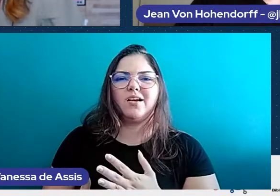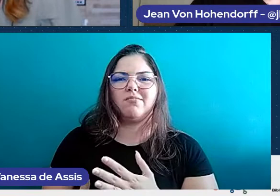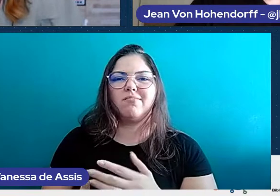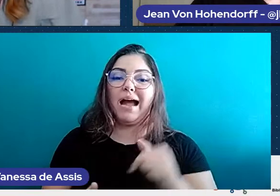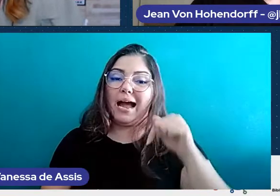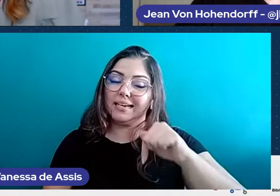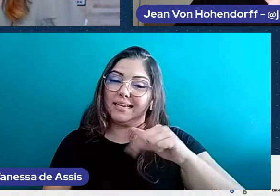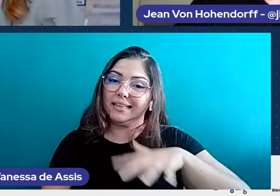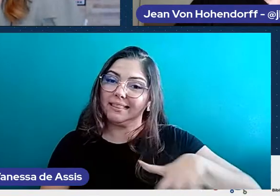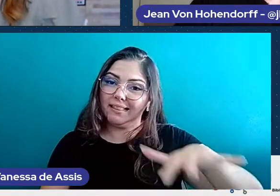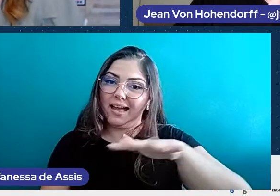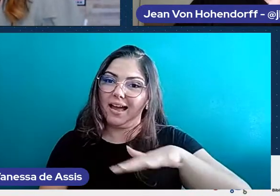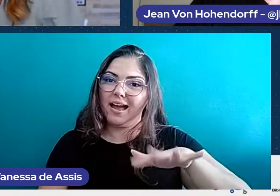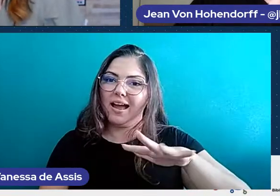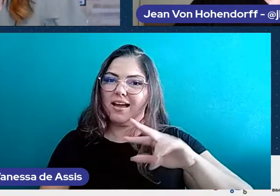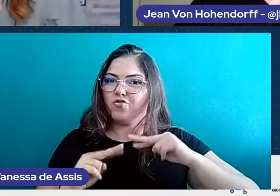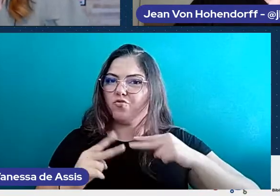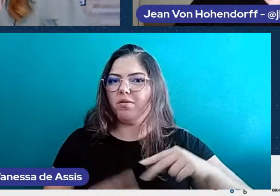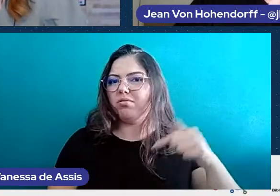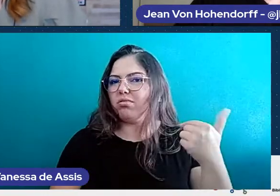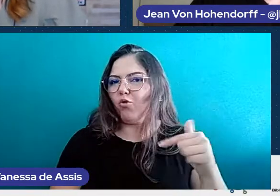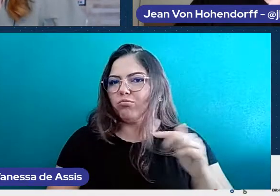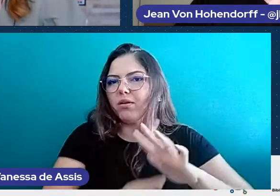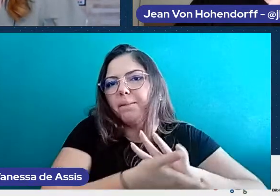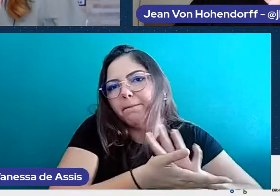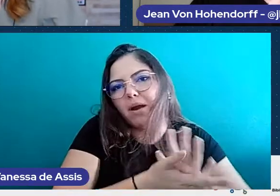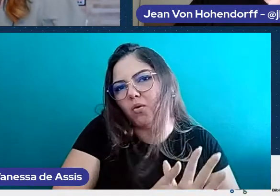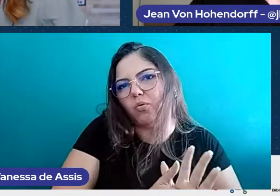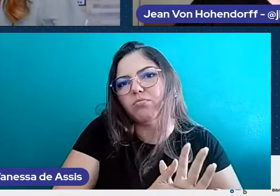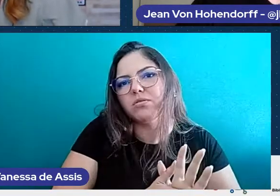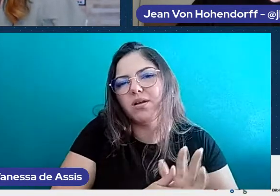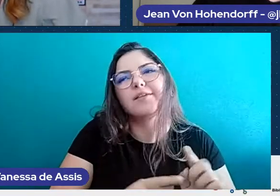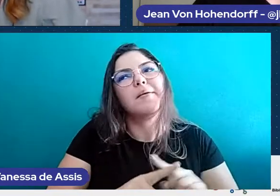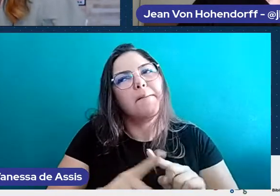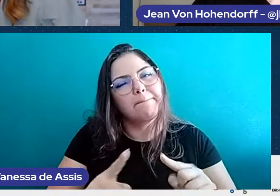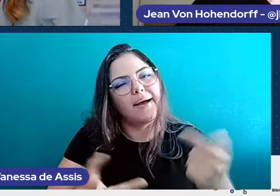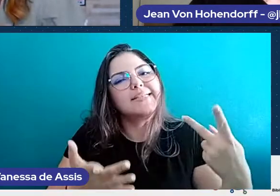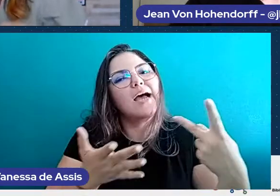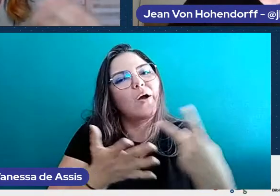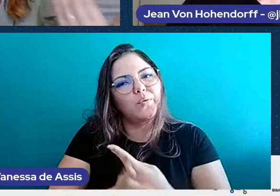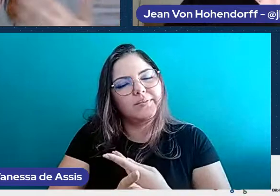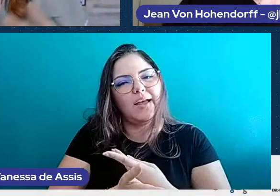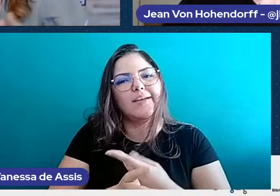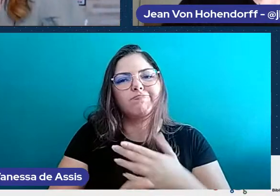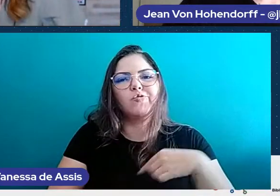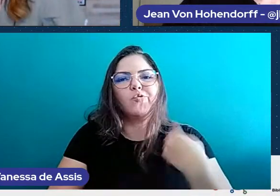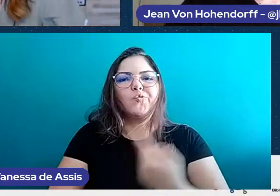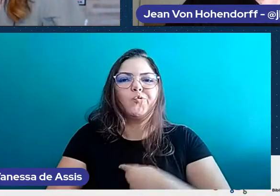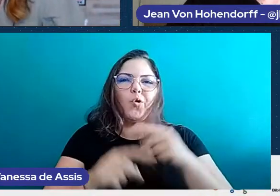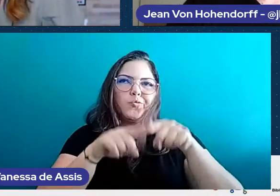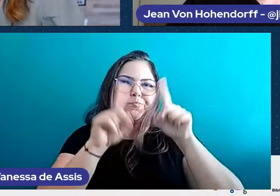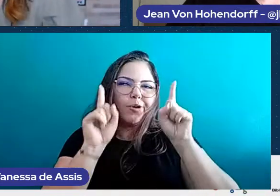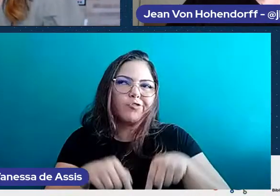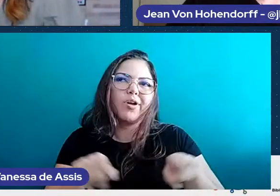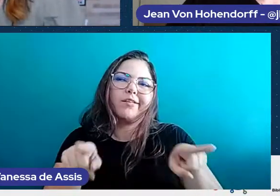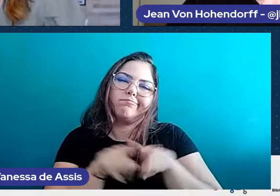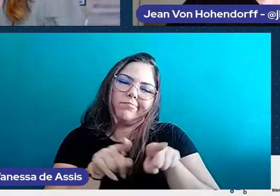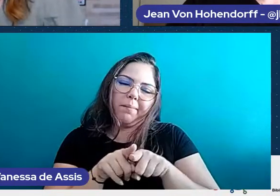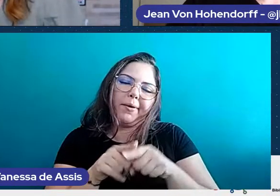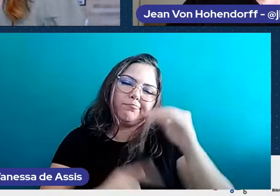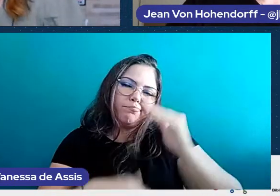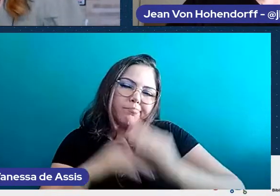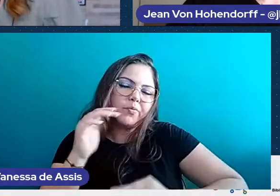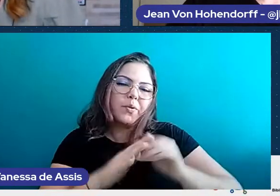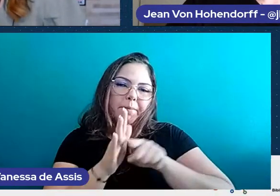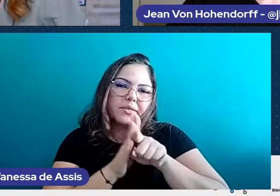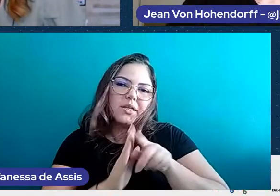preconceito científico, infelizmente é algo que a gente enfrenta, tanto no nosso projeto como pesquisadores de área de humanas. Então